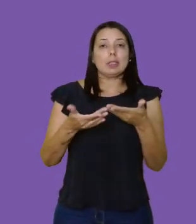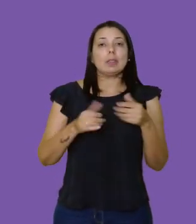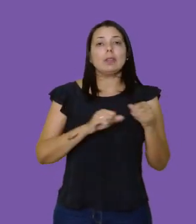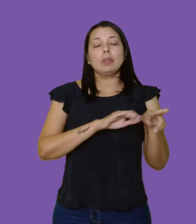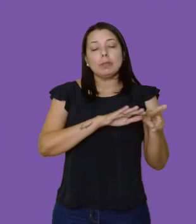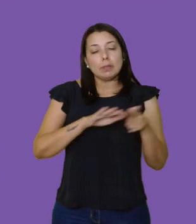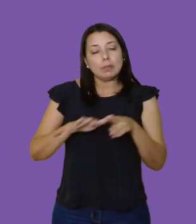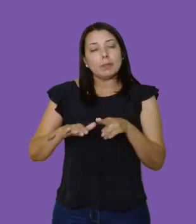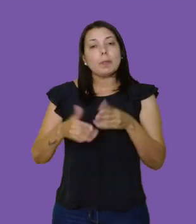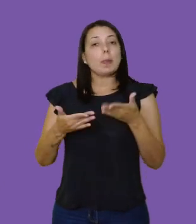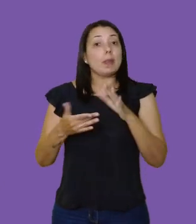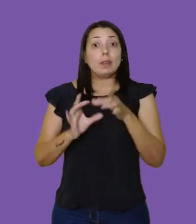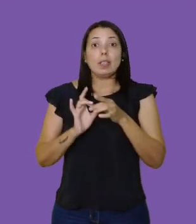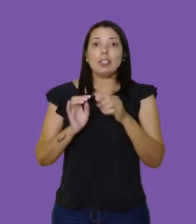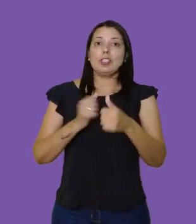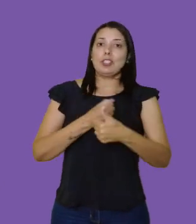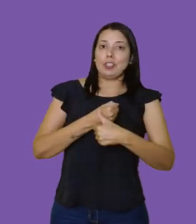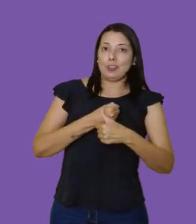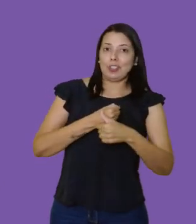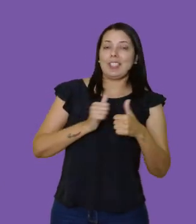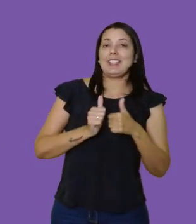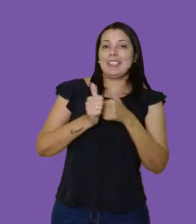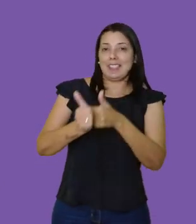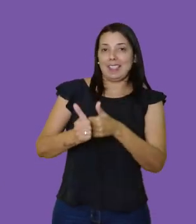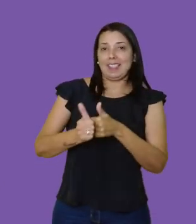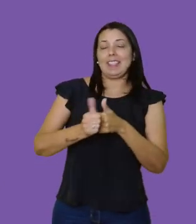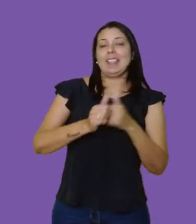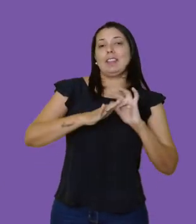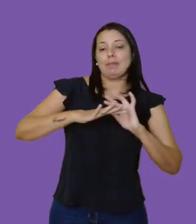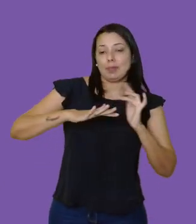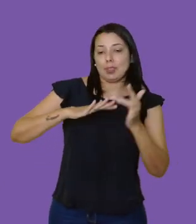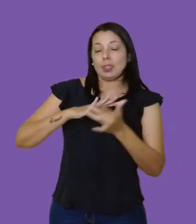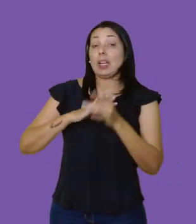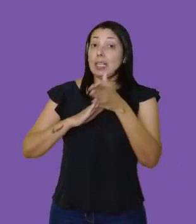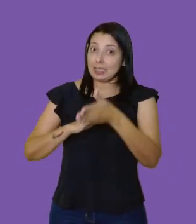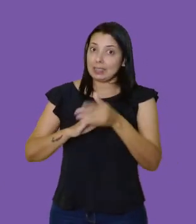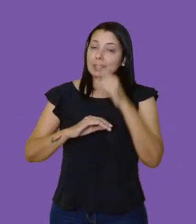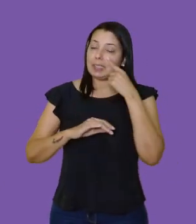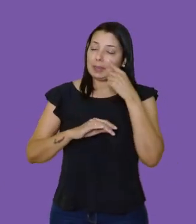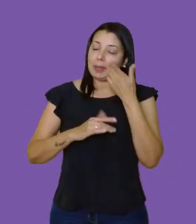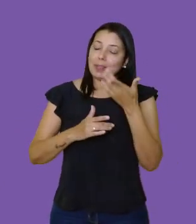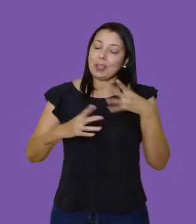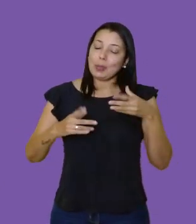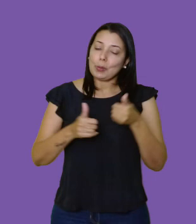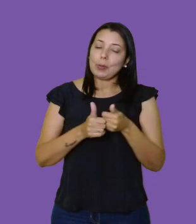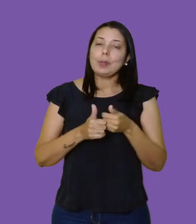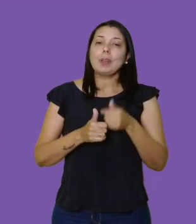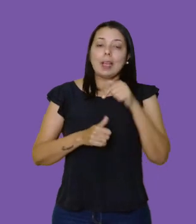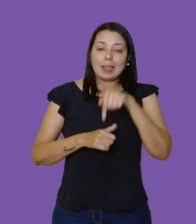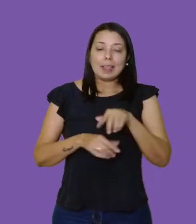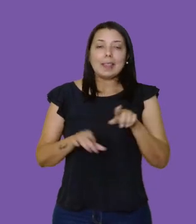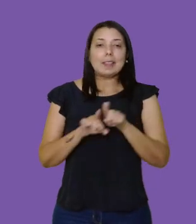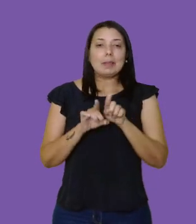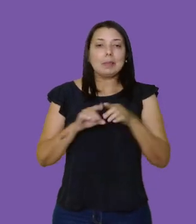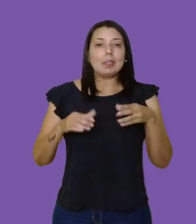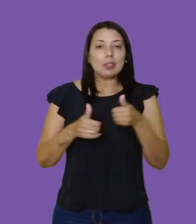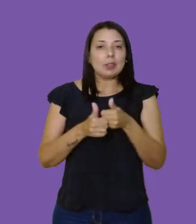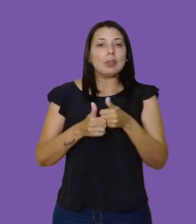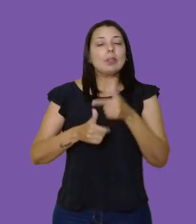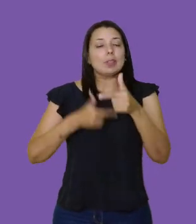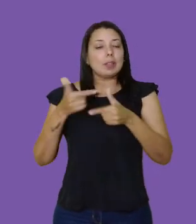íntegra. Também não deixe de curtir e seguir a gente nas redes sociais. Assim você fica por dentro de tudo que rolou por aqui e de todas as